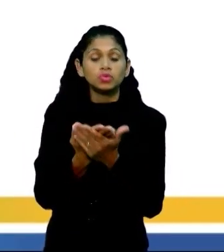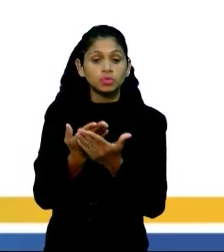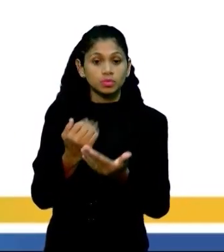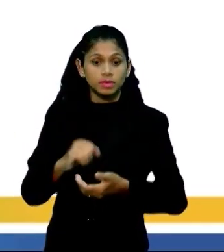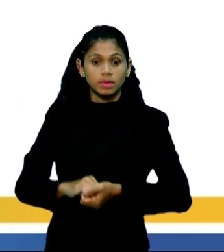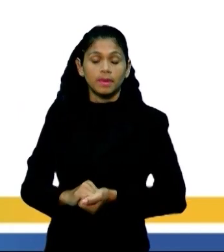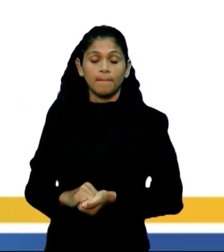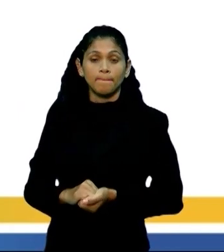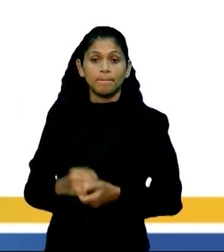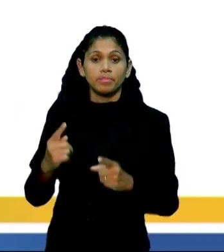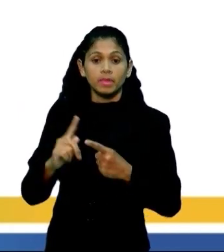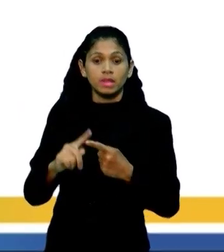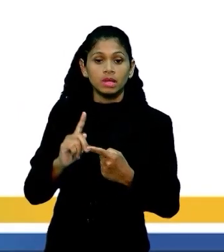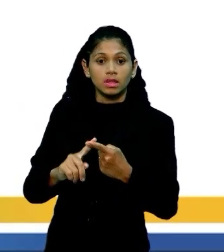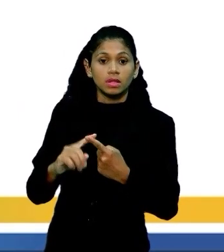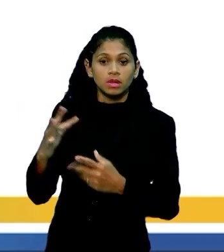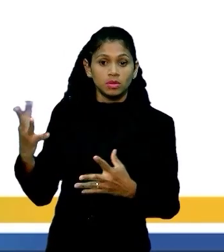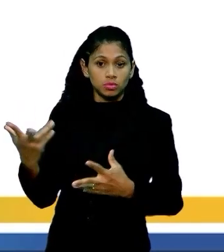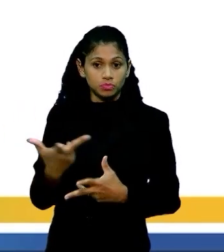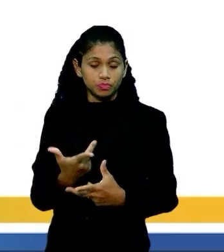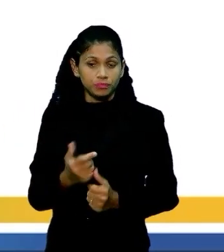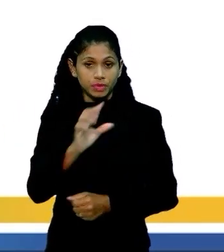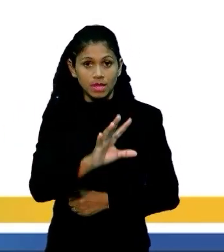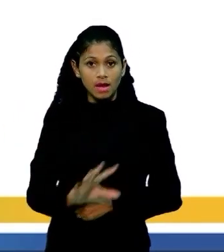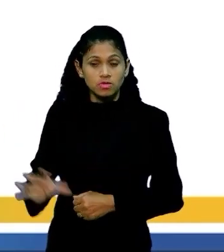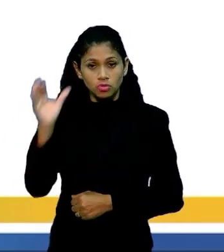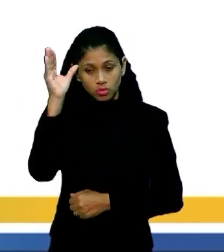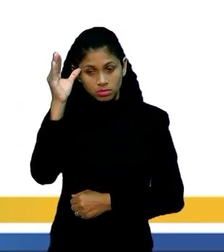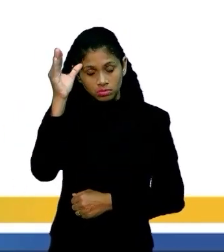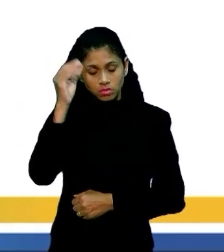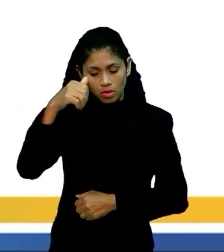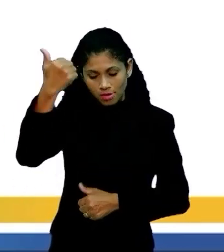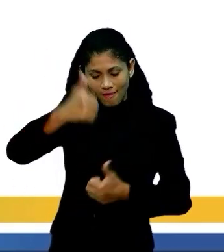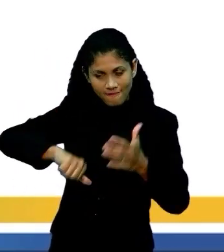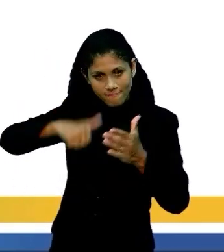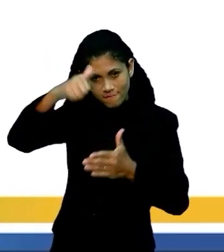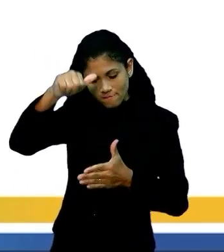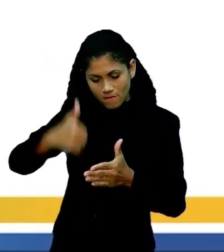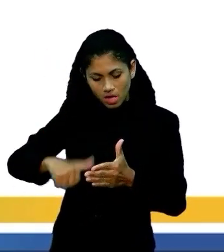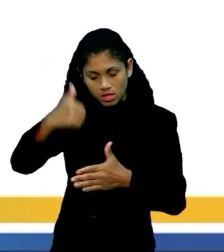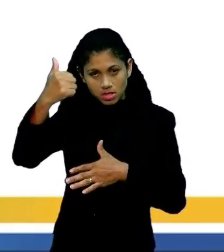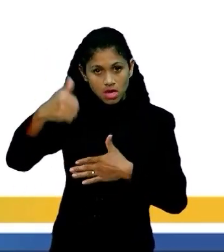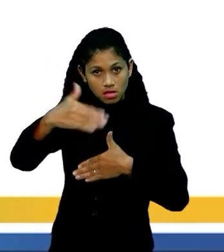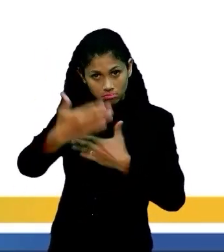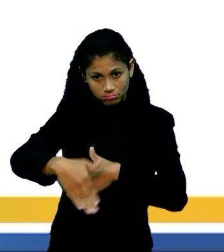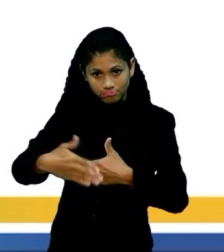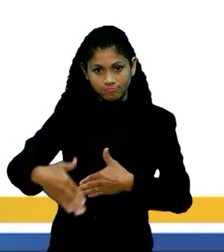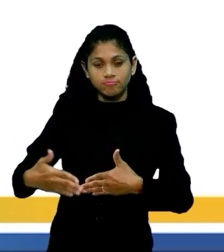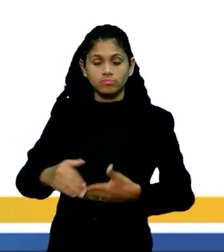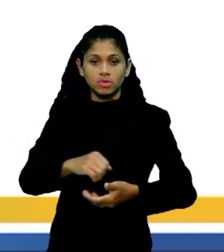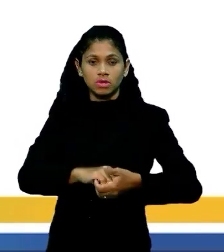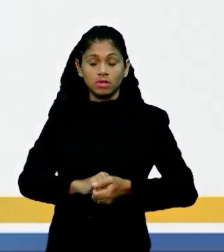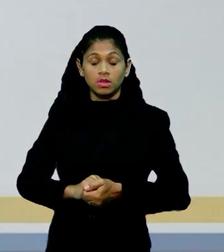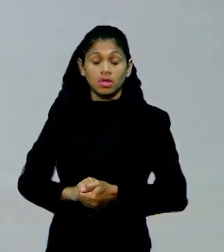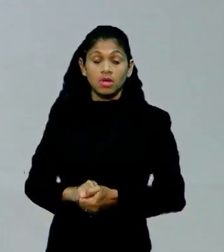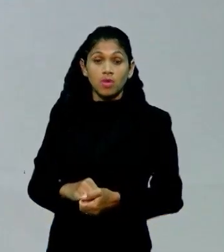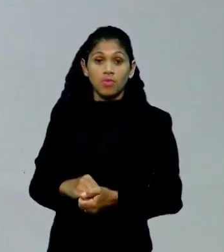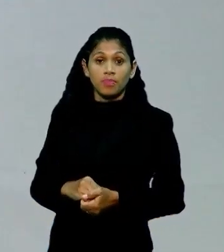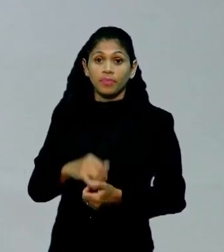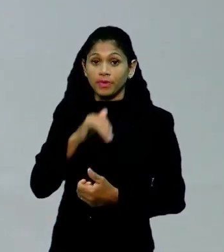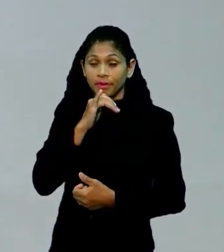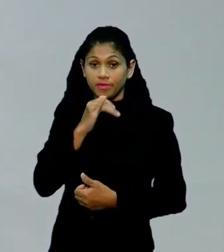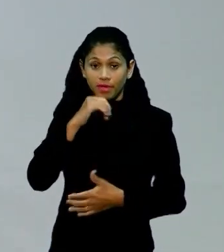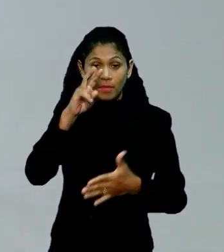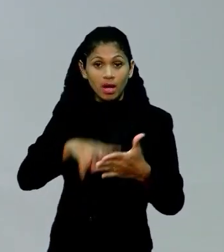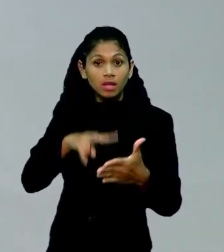as competências que são áreas de conhecimentos avaliadas pela prova do Enem um exemplo aqui seria a leitura de forma muito resumida o que eu